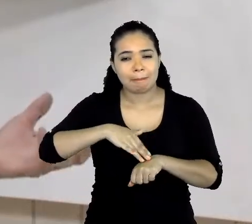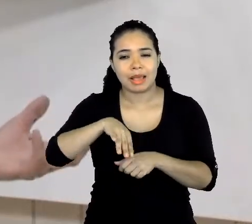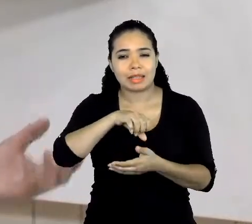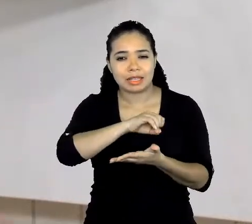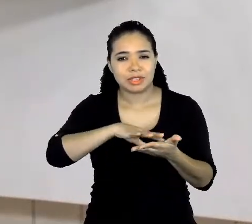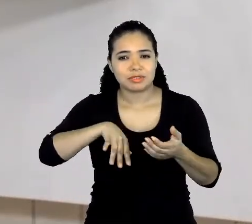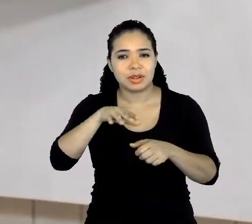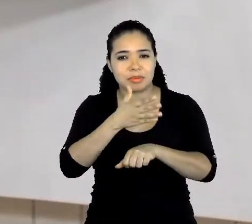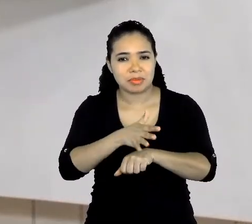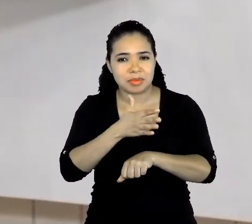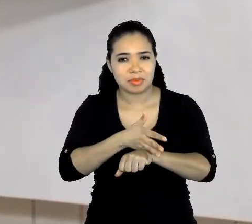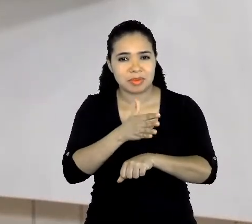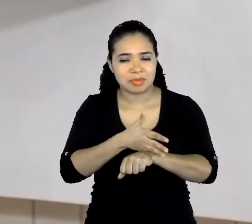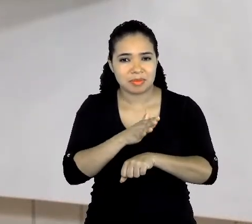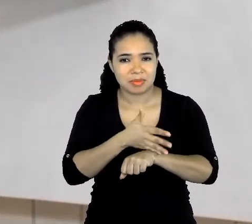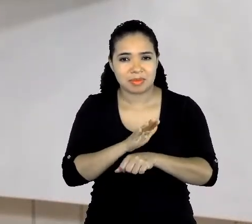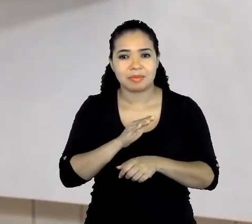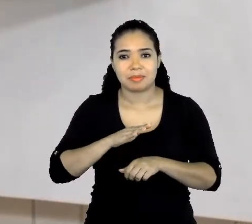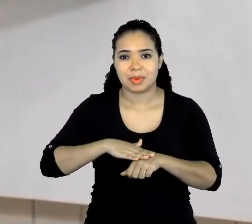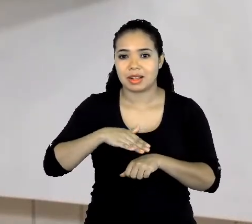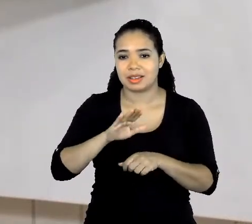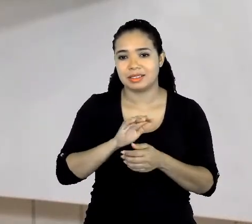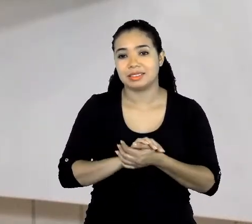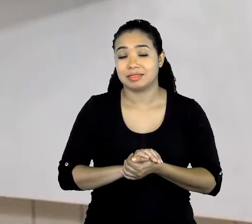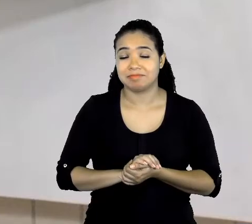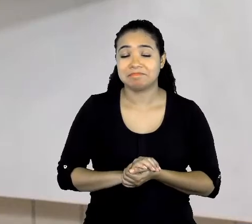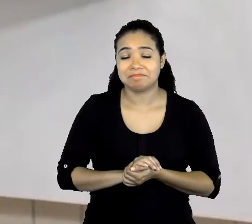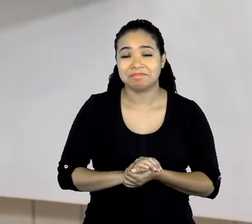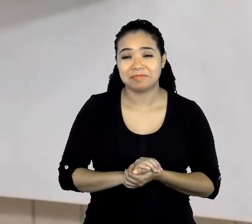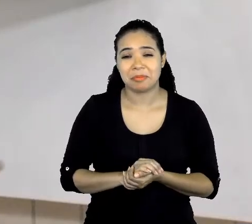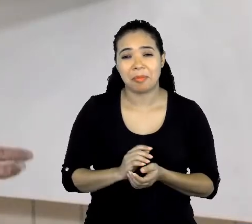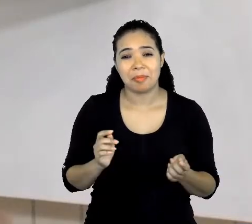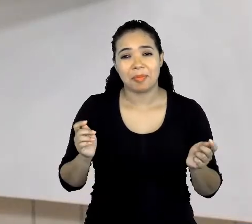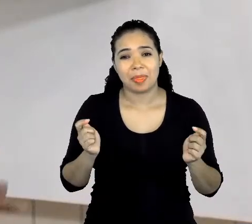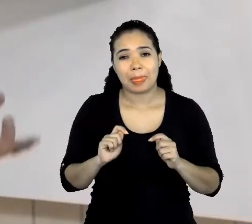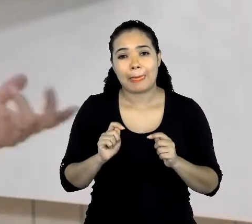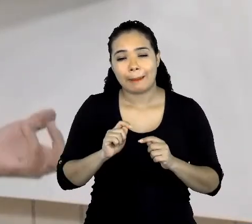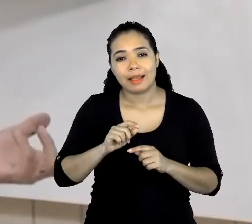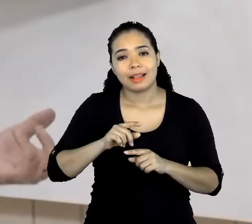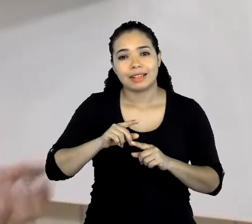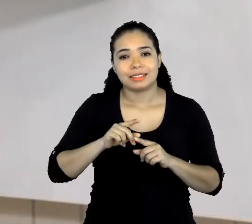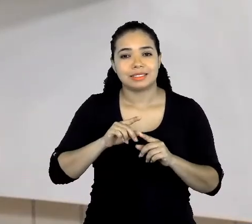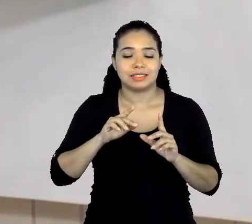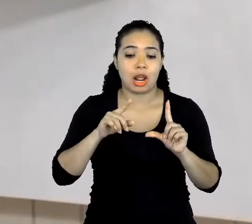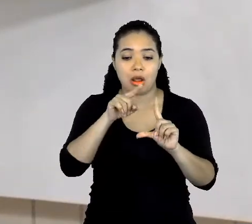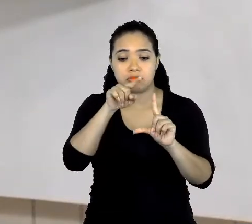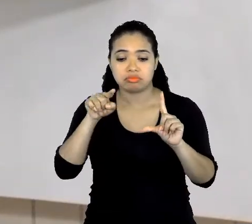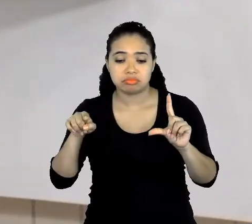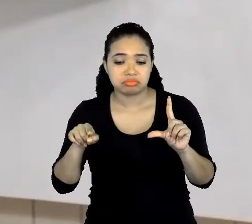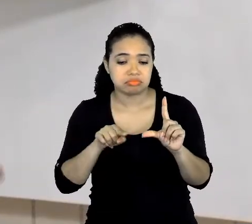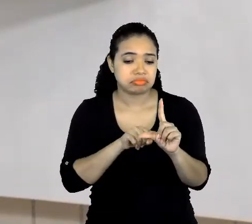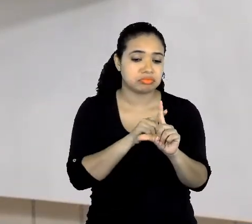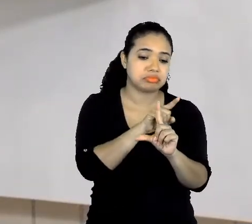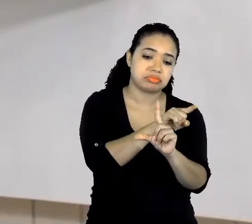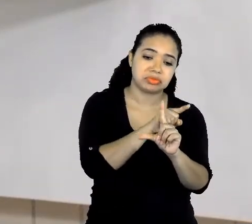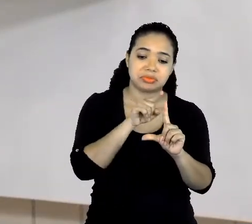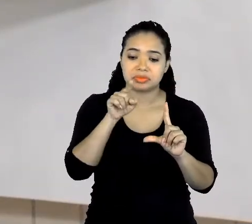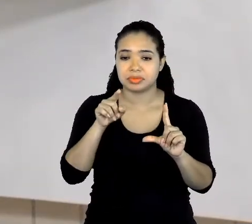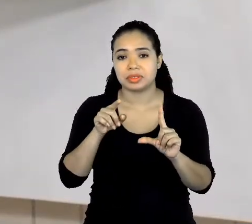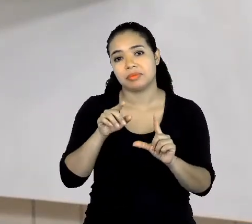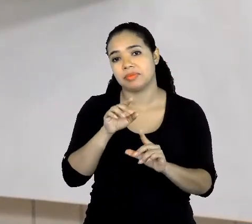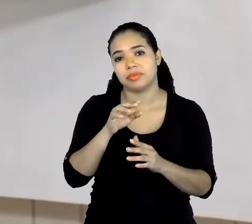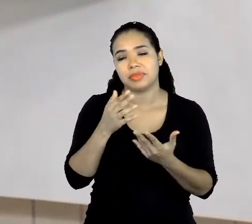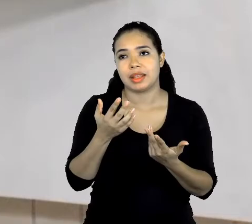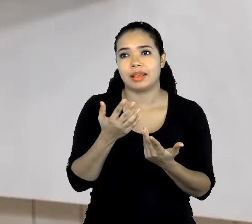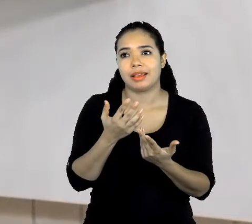de problemas. Provavelmente, aliás, certamente vamos trabalhar com os ângulos diferentes, com aqueles ângulos que não são de 30, 45